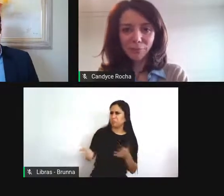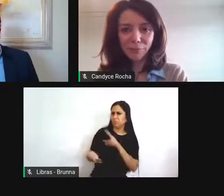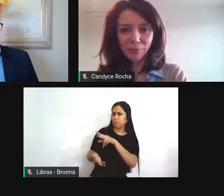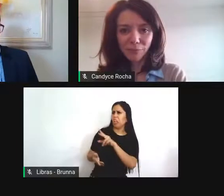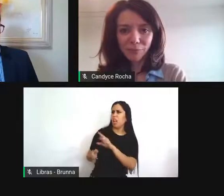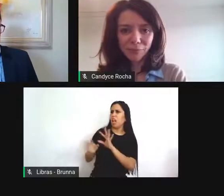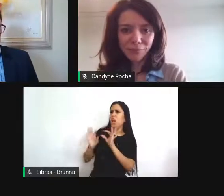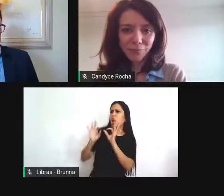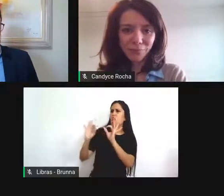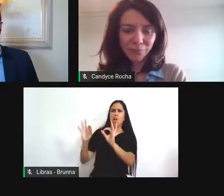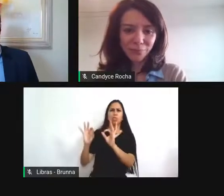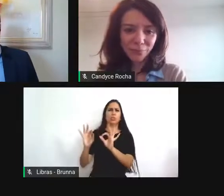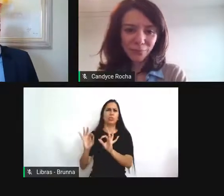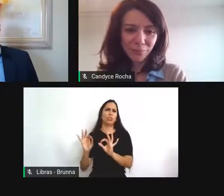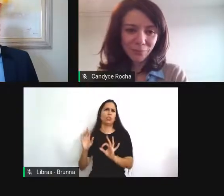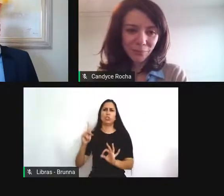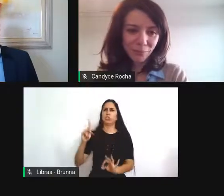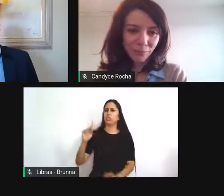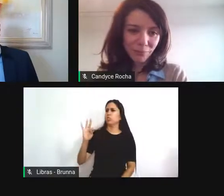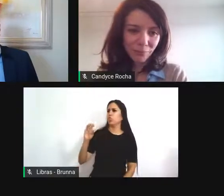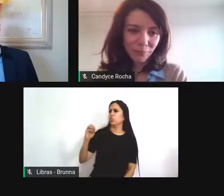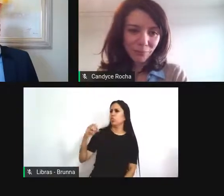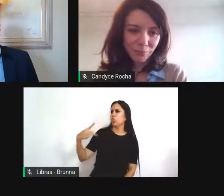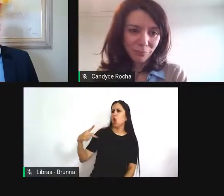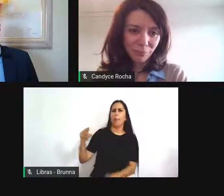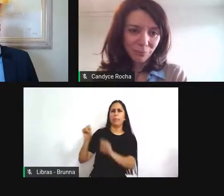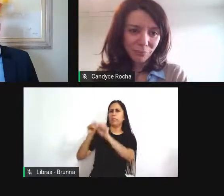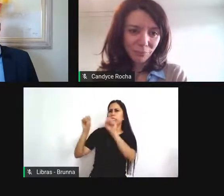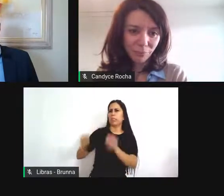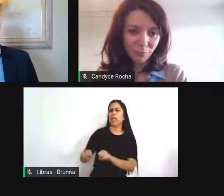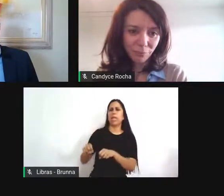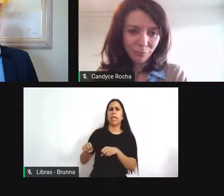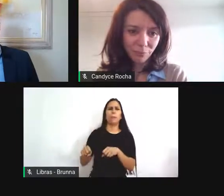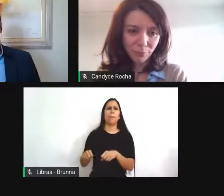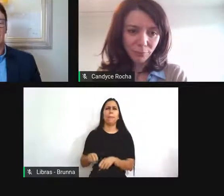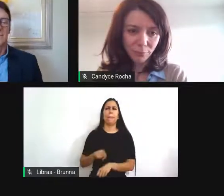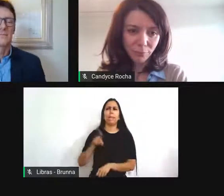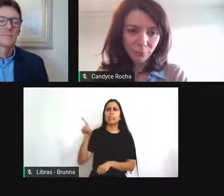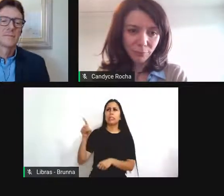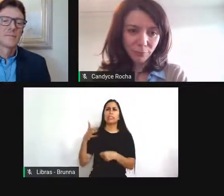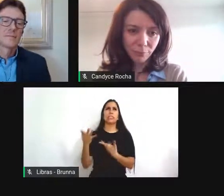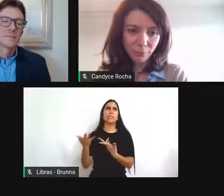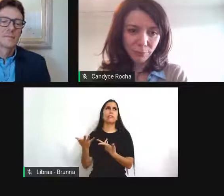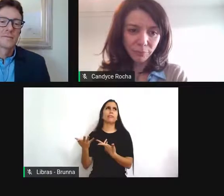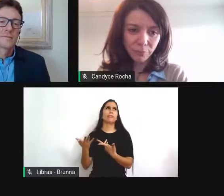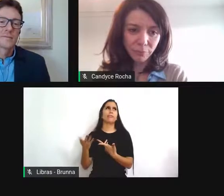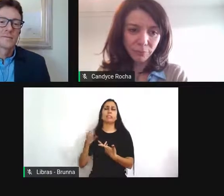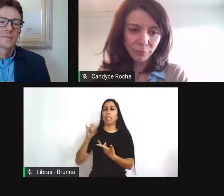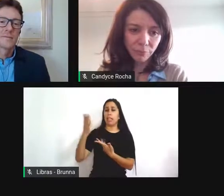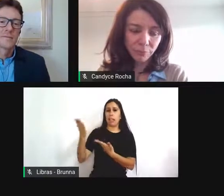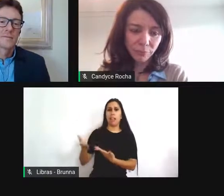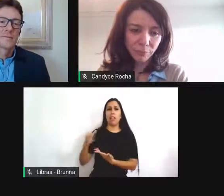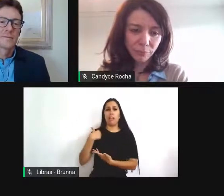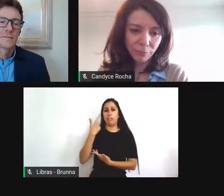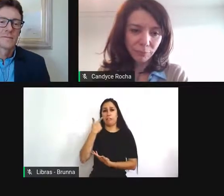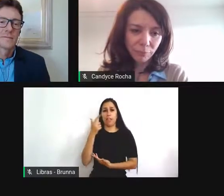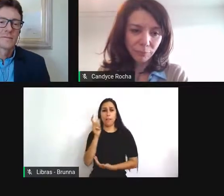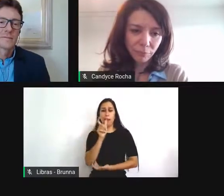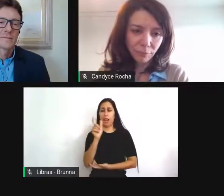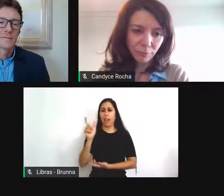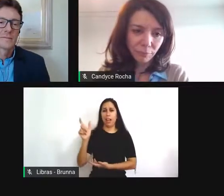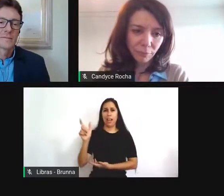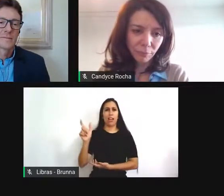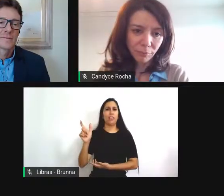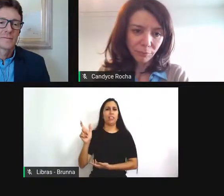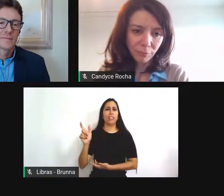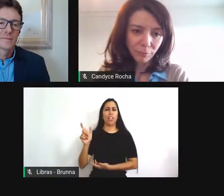top sistema, se ele encarar uma palavra né, que